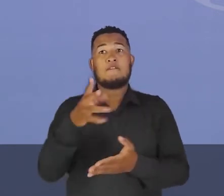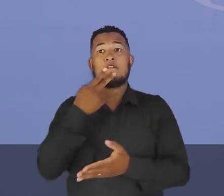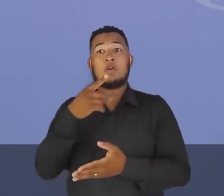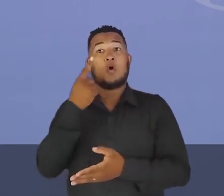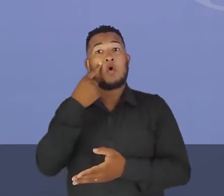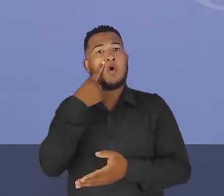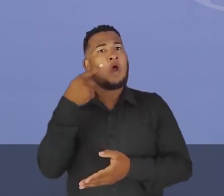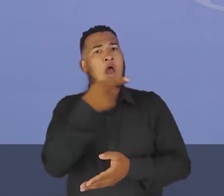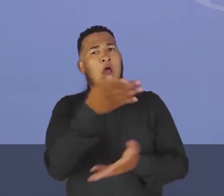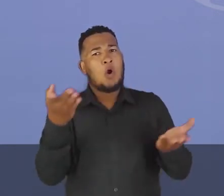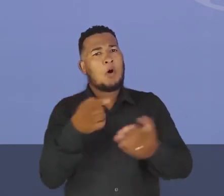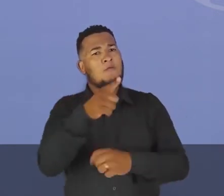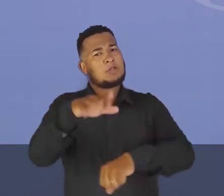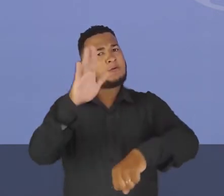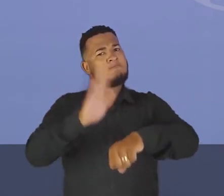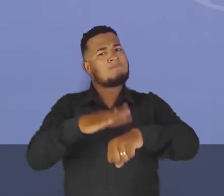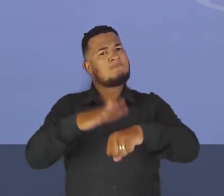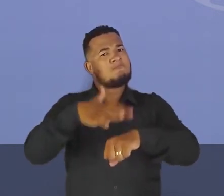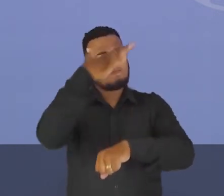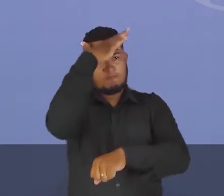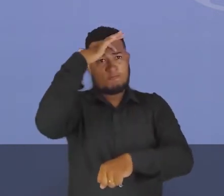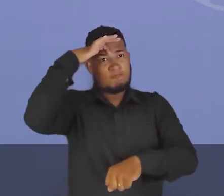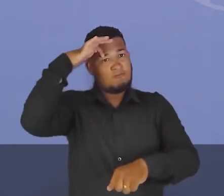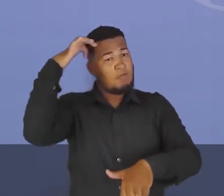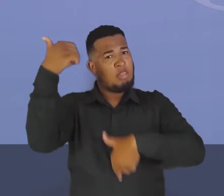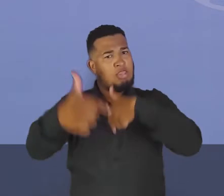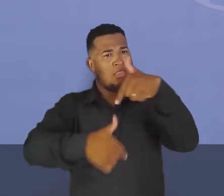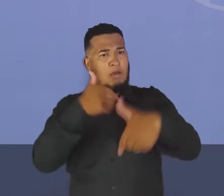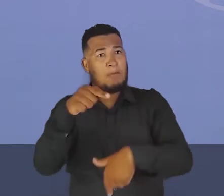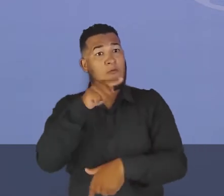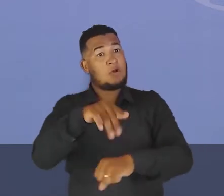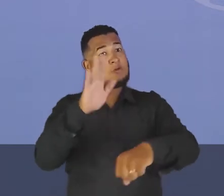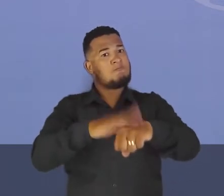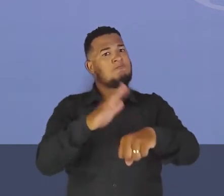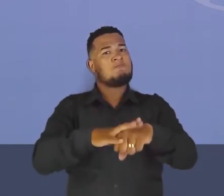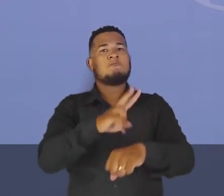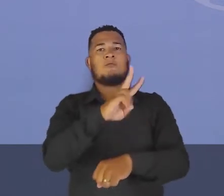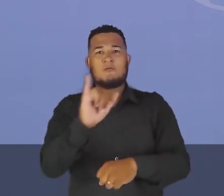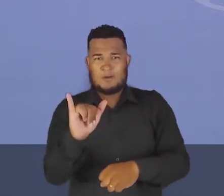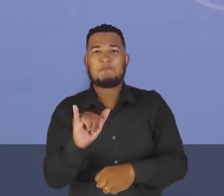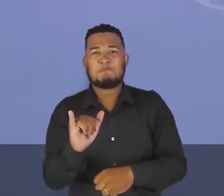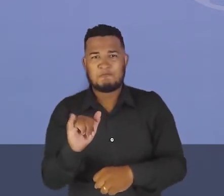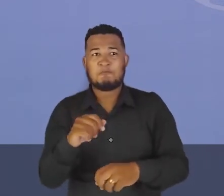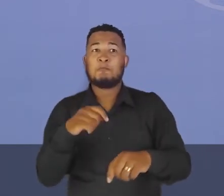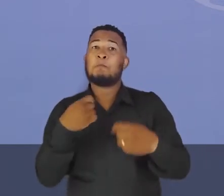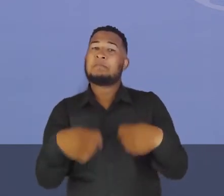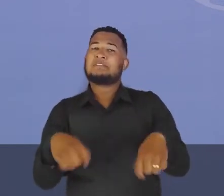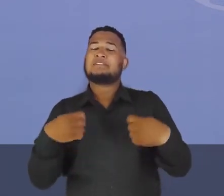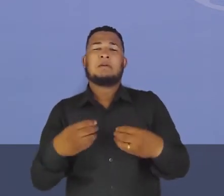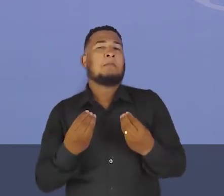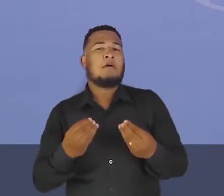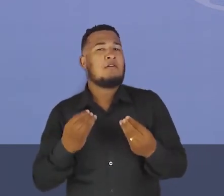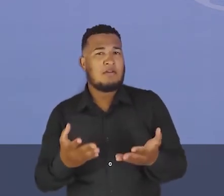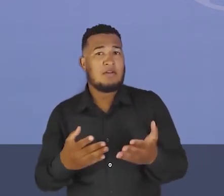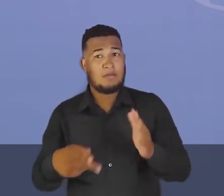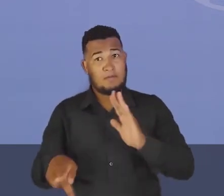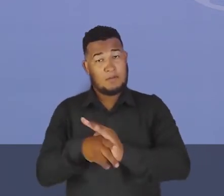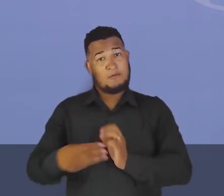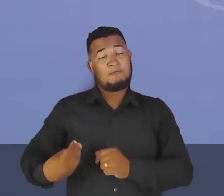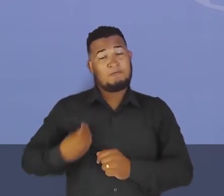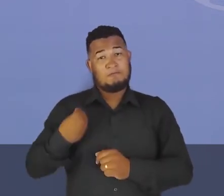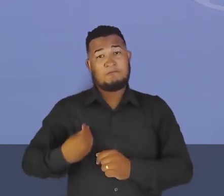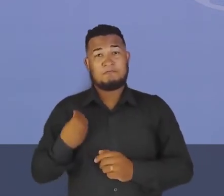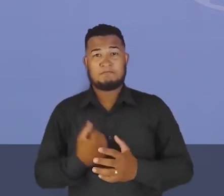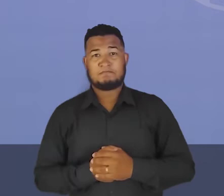vai se sustentar com o suor do seu rosto, ou seja, você vai ter que trabalhar para poder